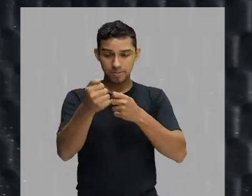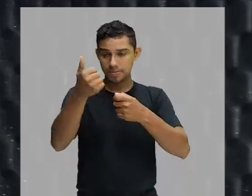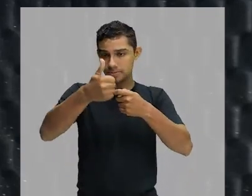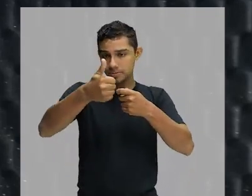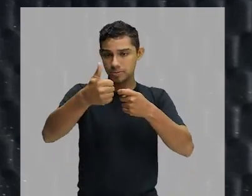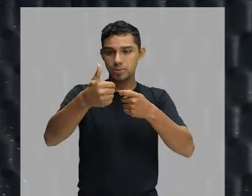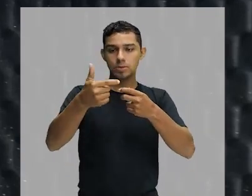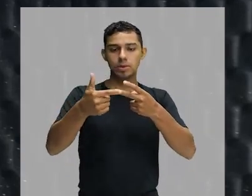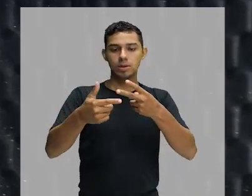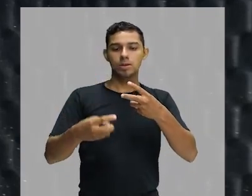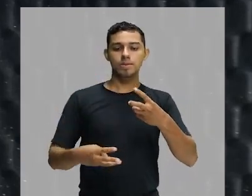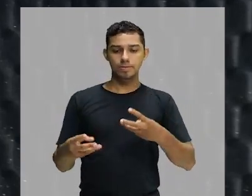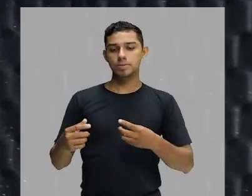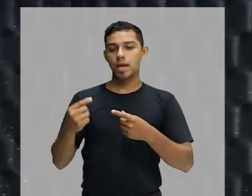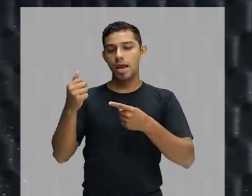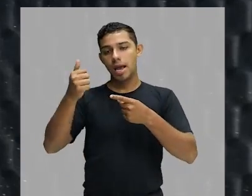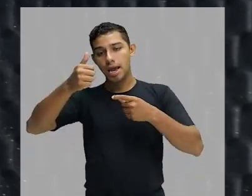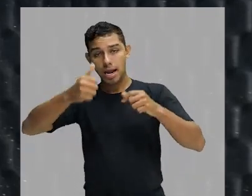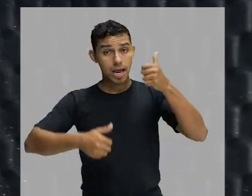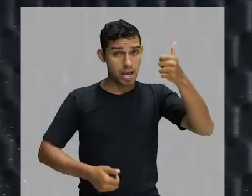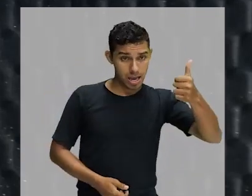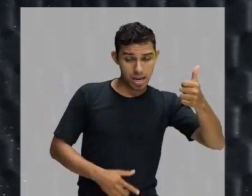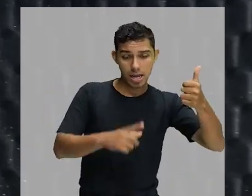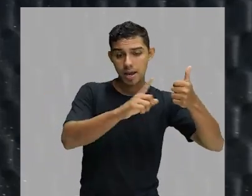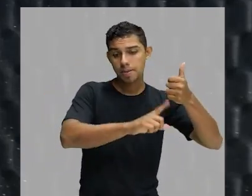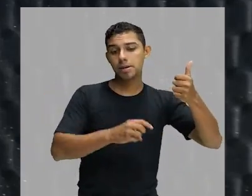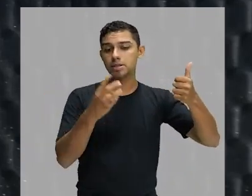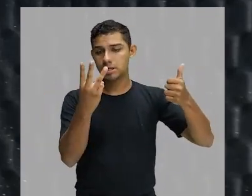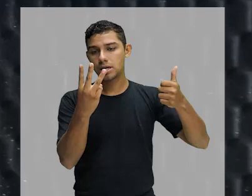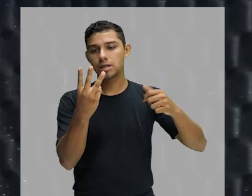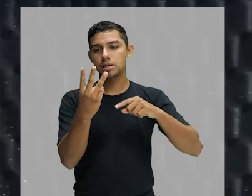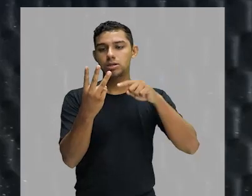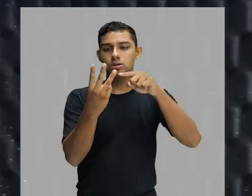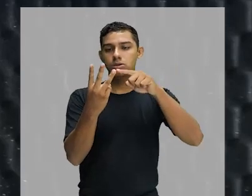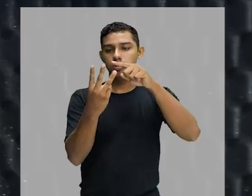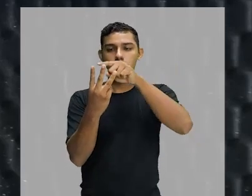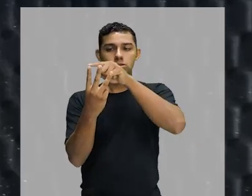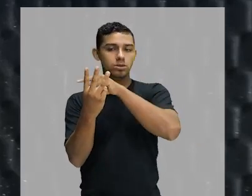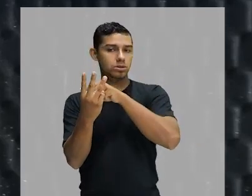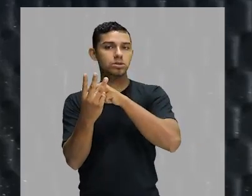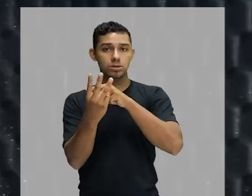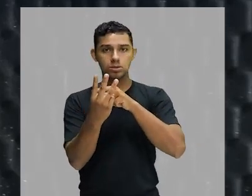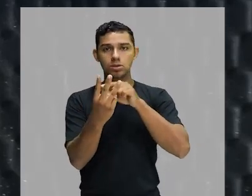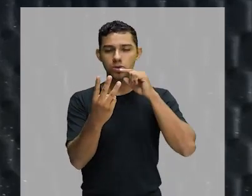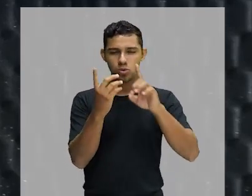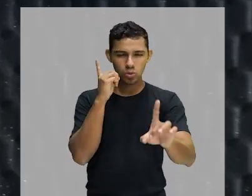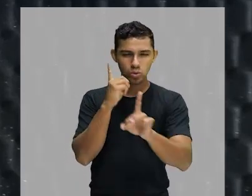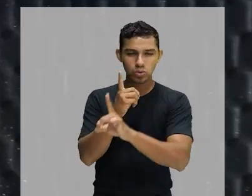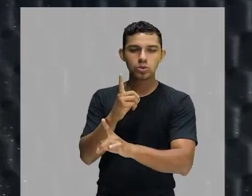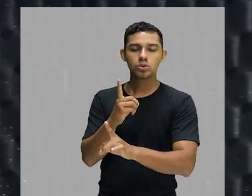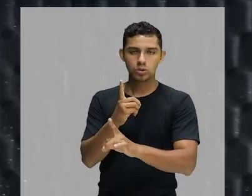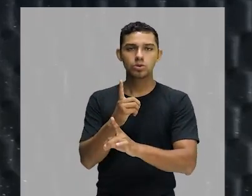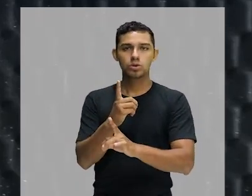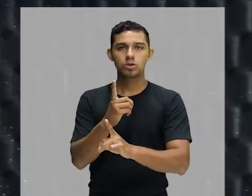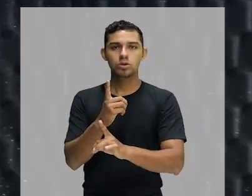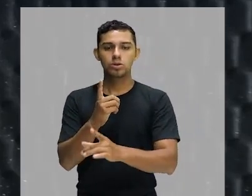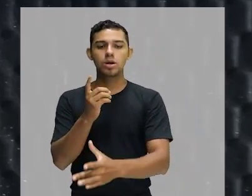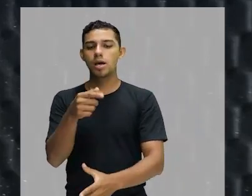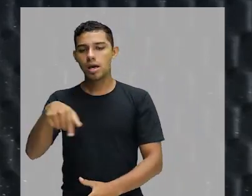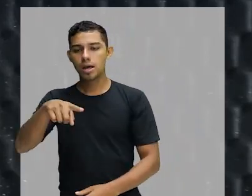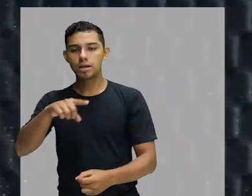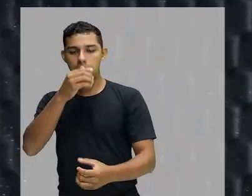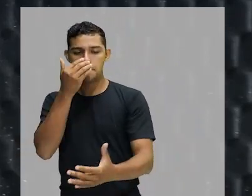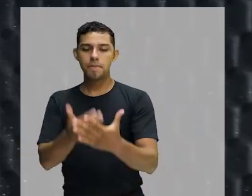atletas desse revezamento, que era ele, mais 3, foi flagrado no exame antidoping. Então a punição é o quê? Eles perderam